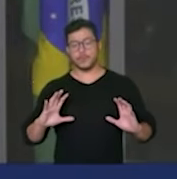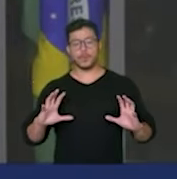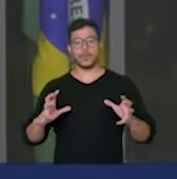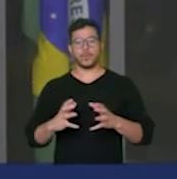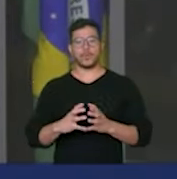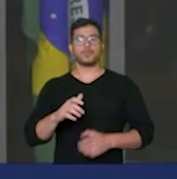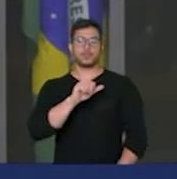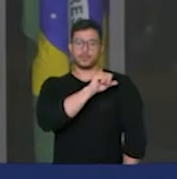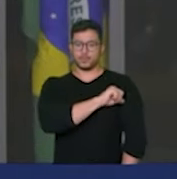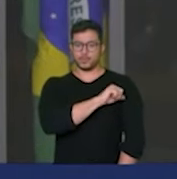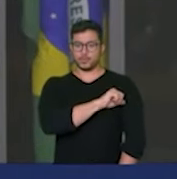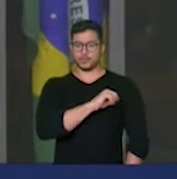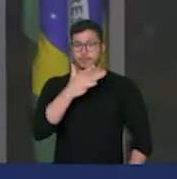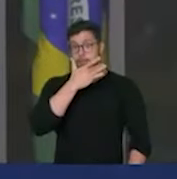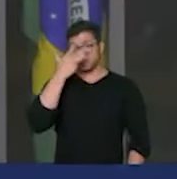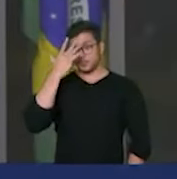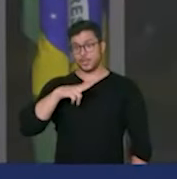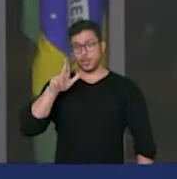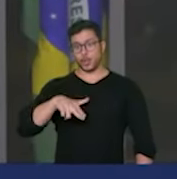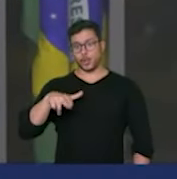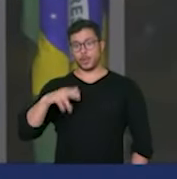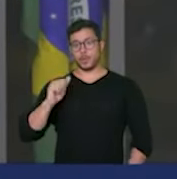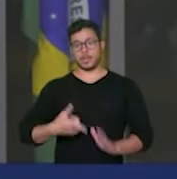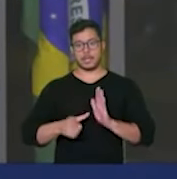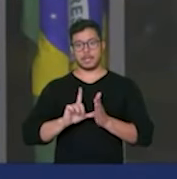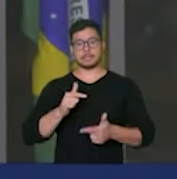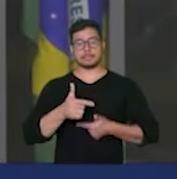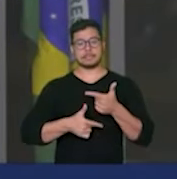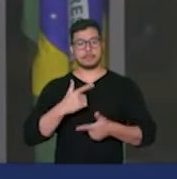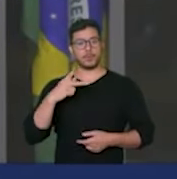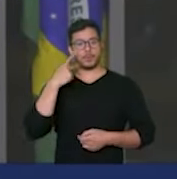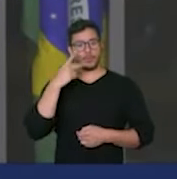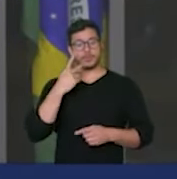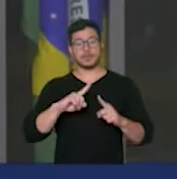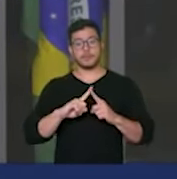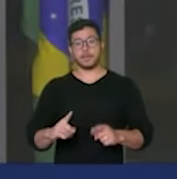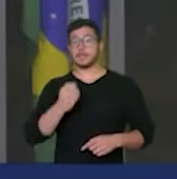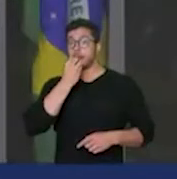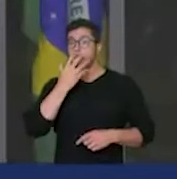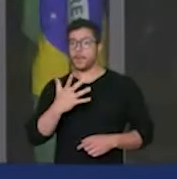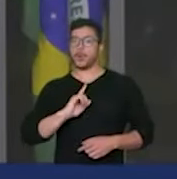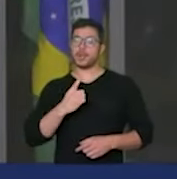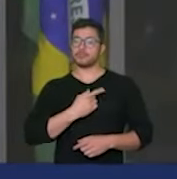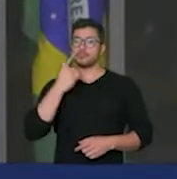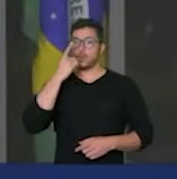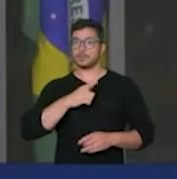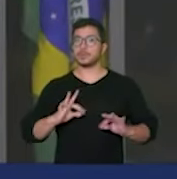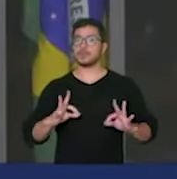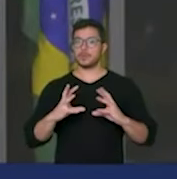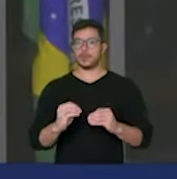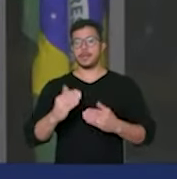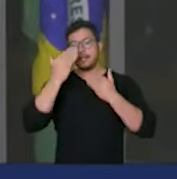Janeiro, que são pessoas que nunca tinham trabalhado com política. E, graças a Deus, a gente está indo muito bem. E agradecer aos meus eleitores